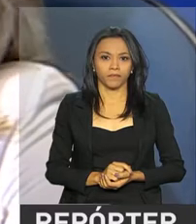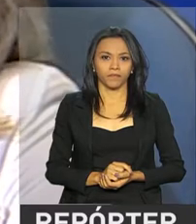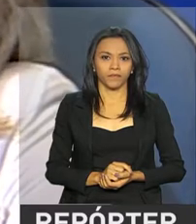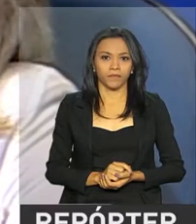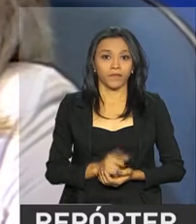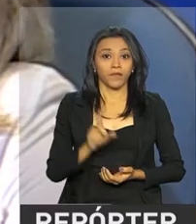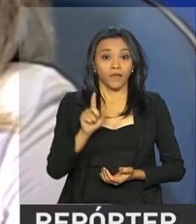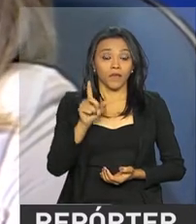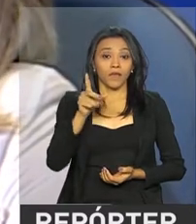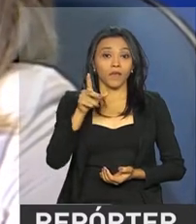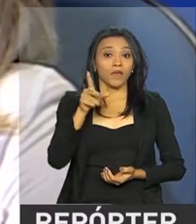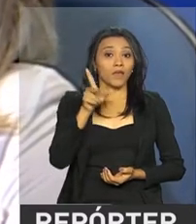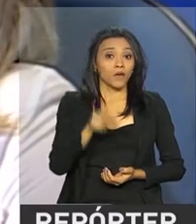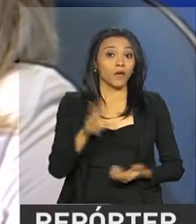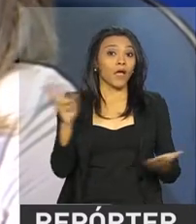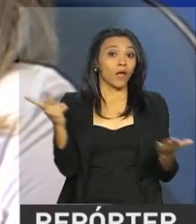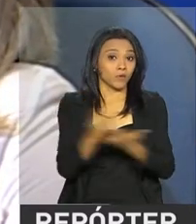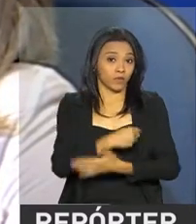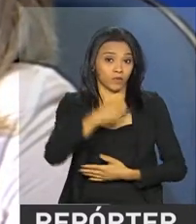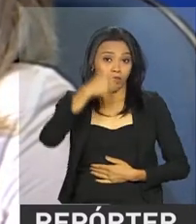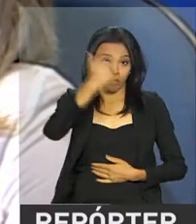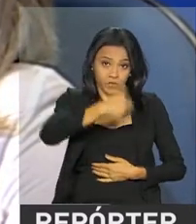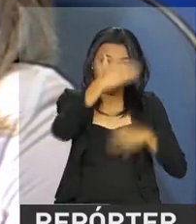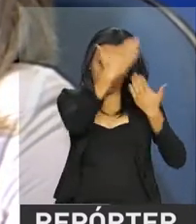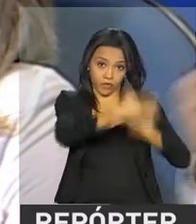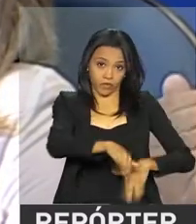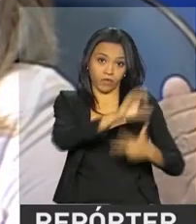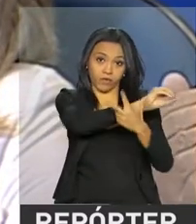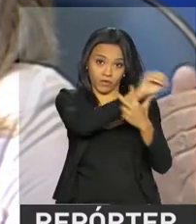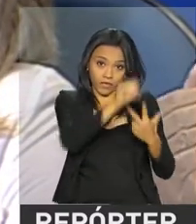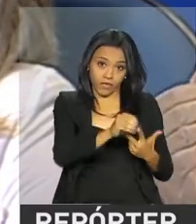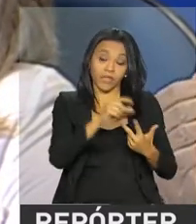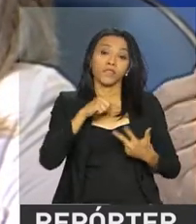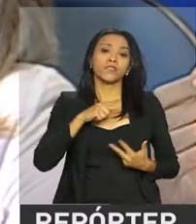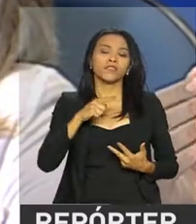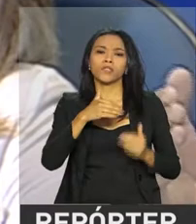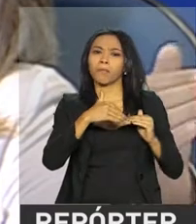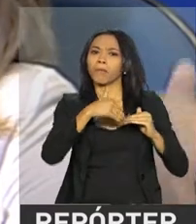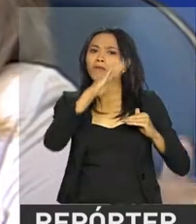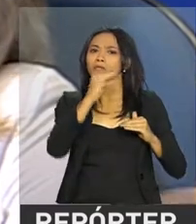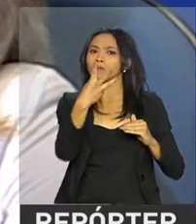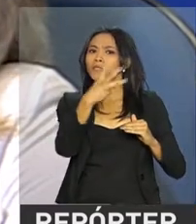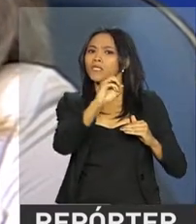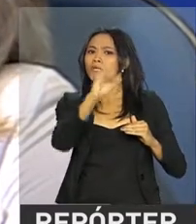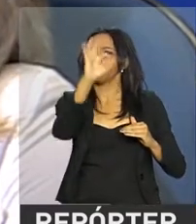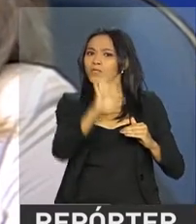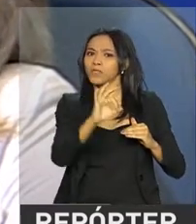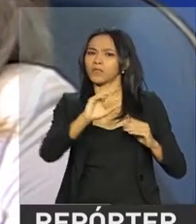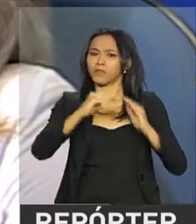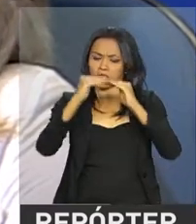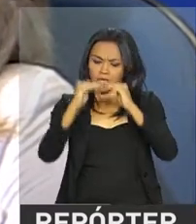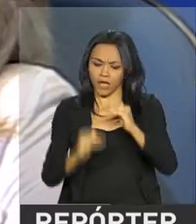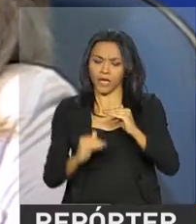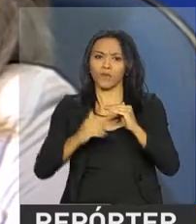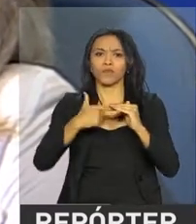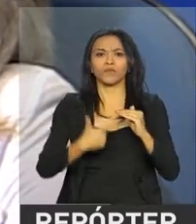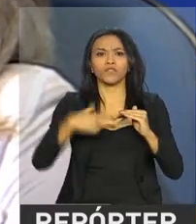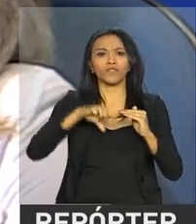Como ocorreu com relação à primeira aplicação, que inicialmente tinha ultrapassado 30% e depois caiu para